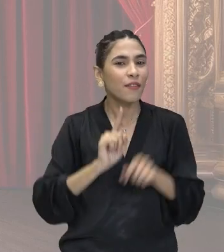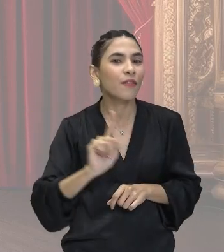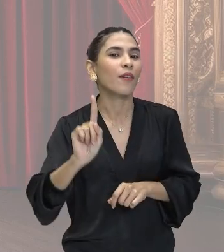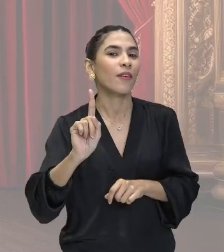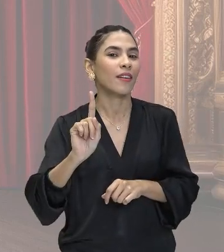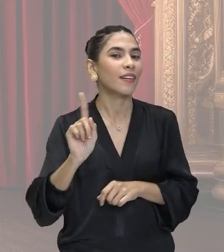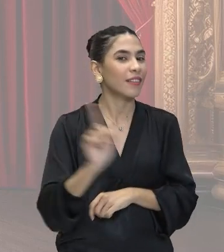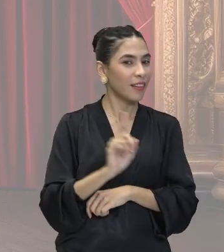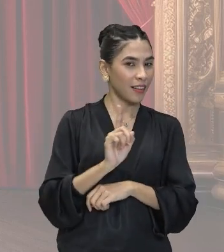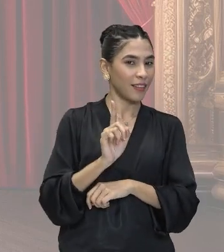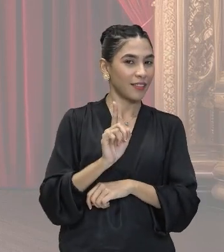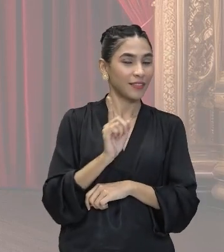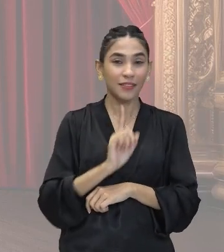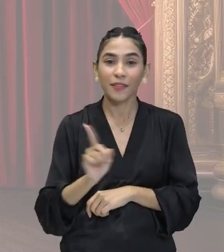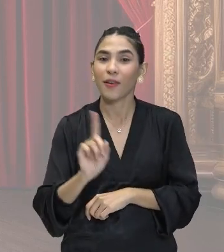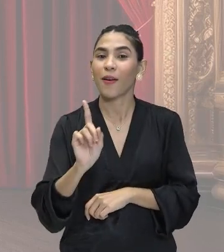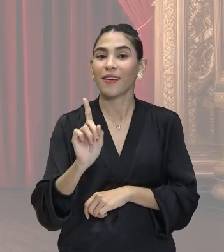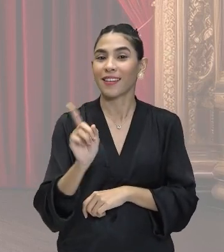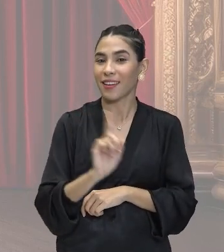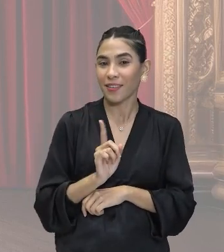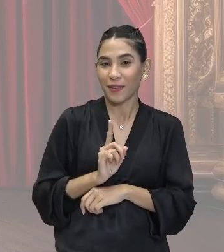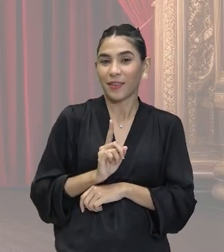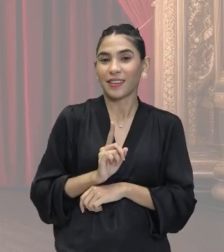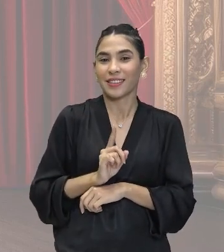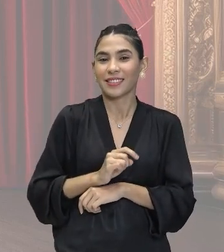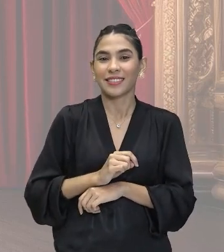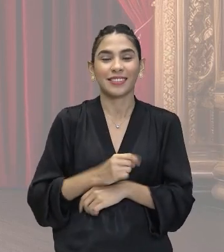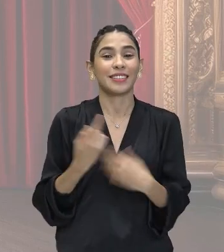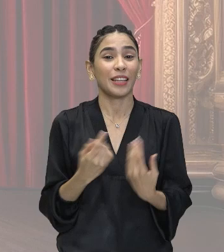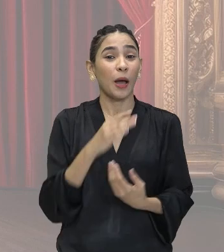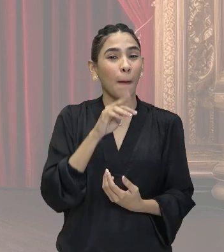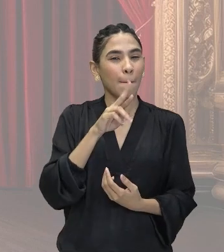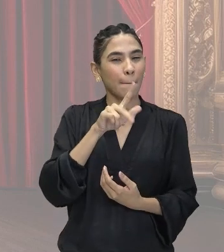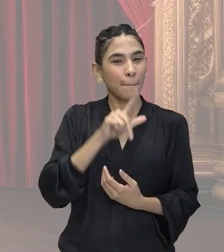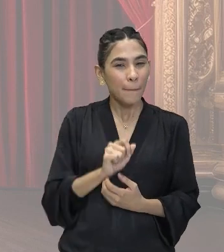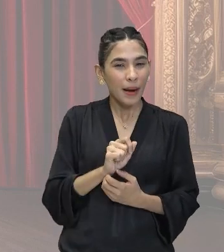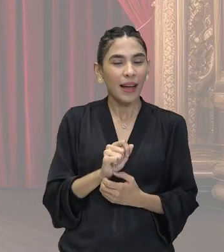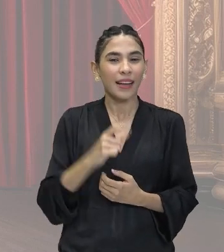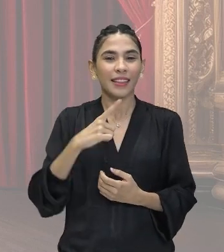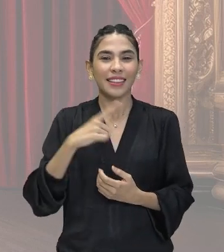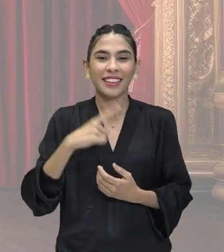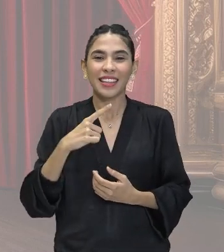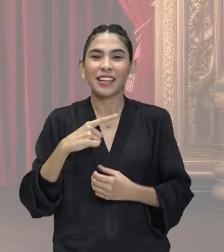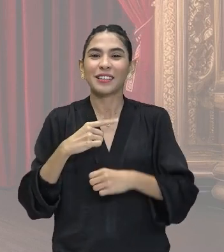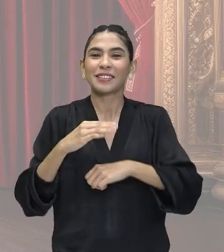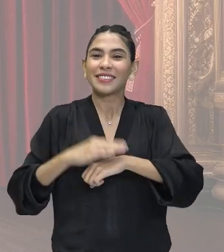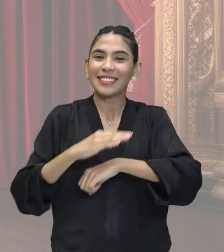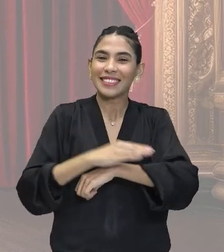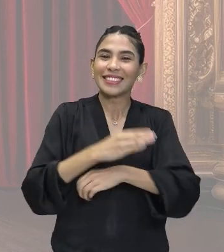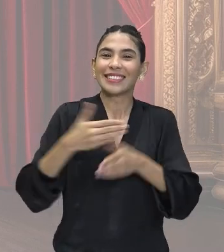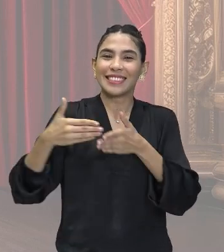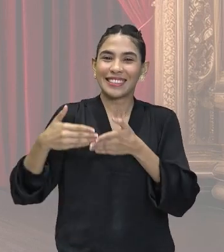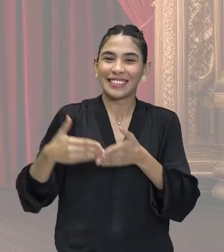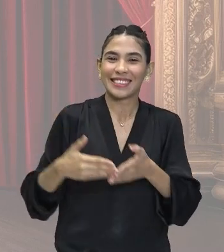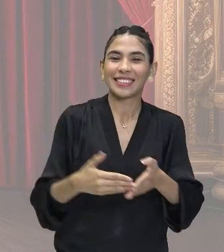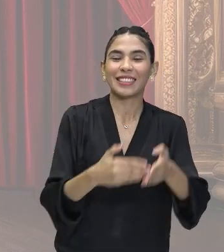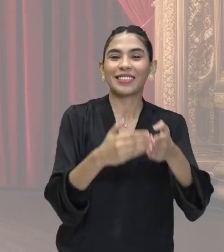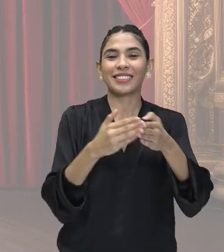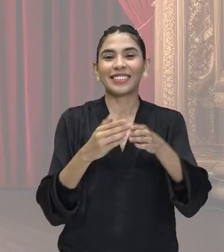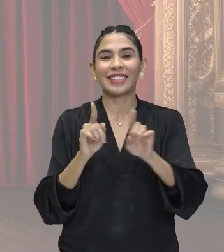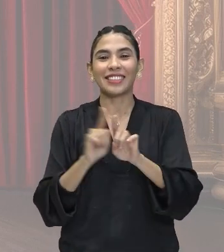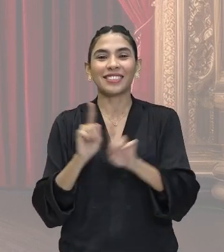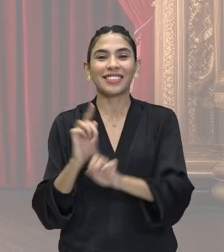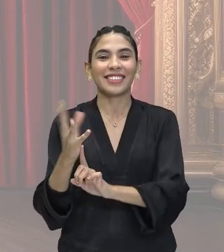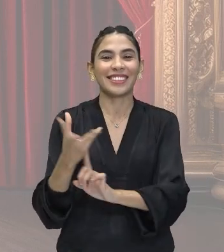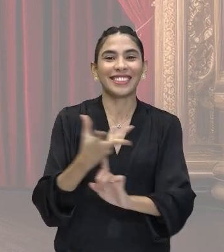foi, foi, não foi. Brada em um assomo o sapo tanoeiro. A grande arte